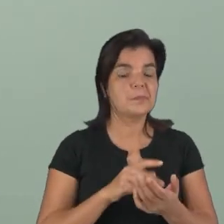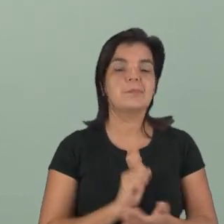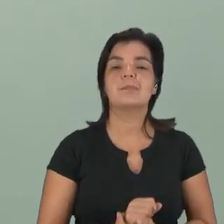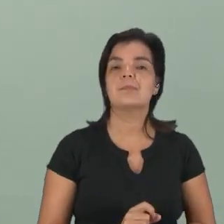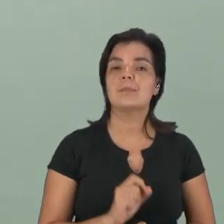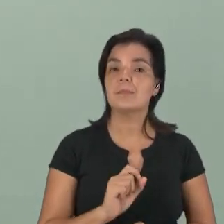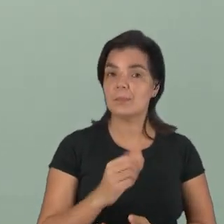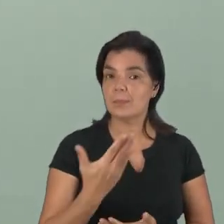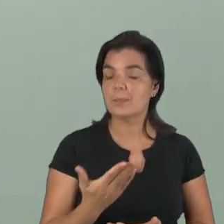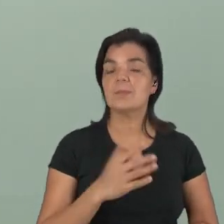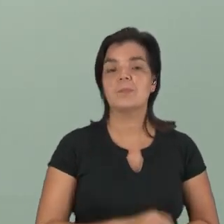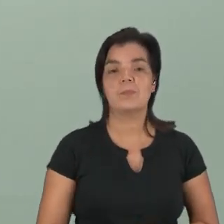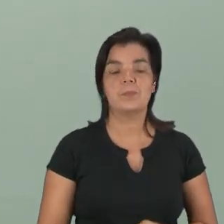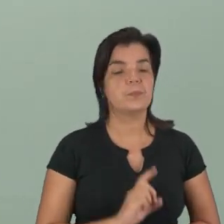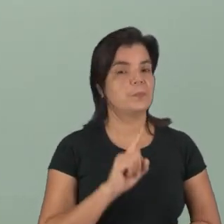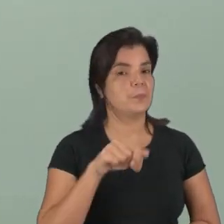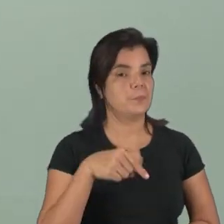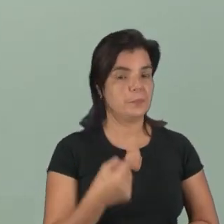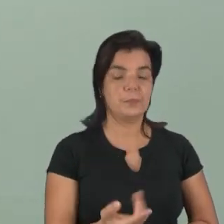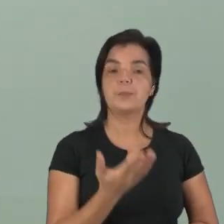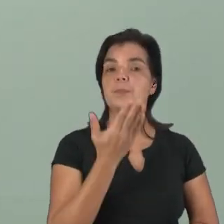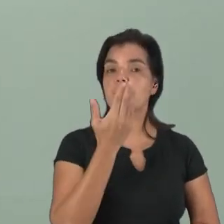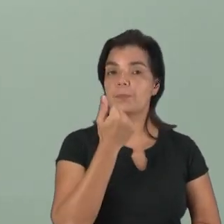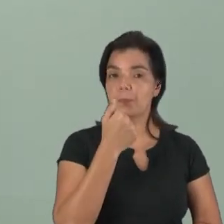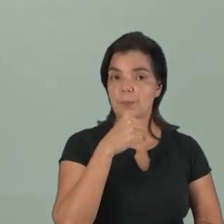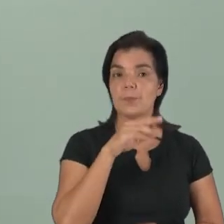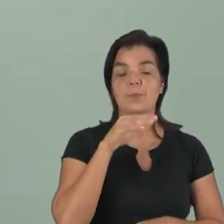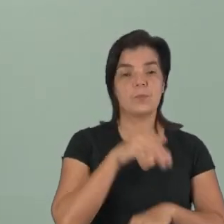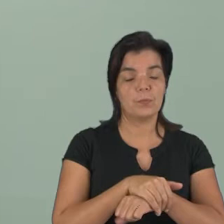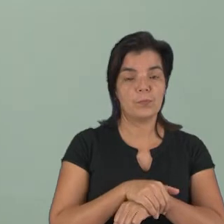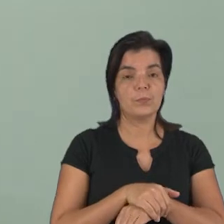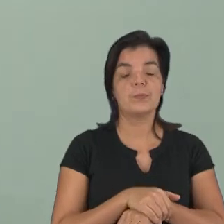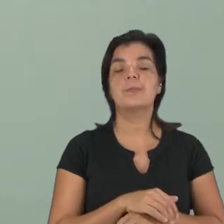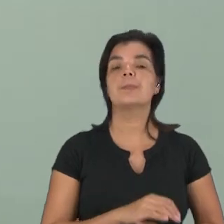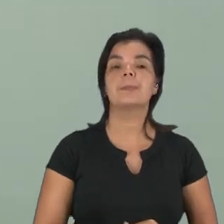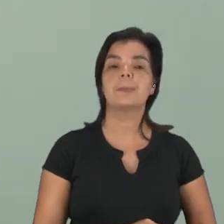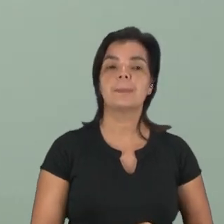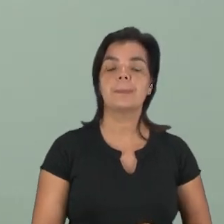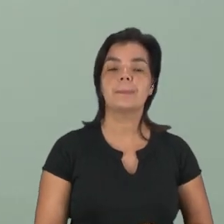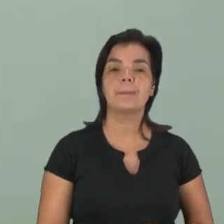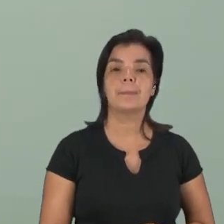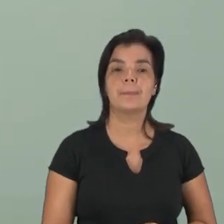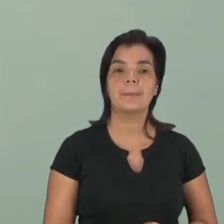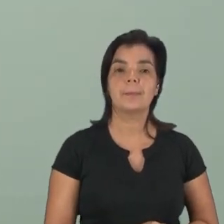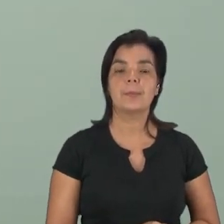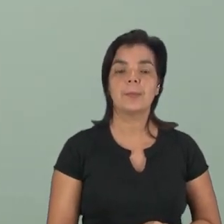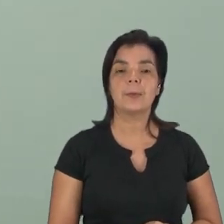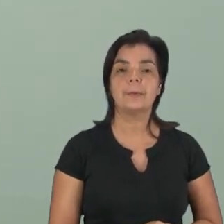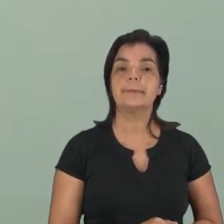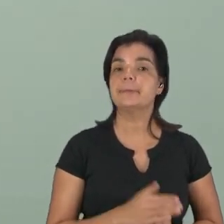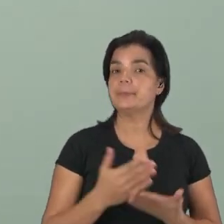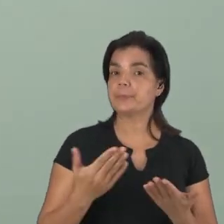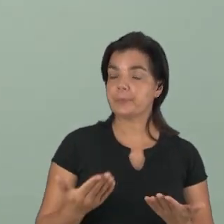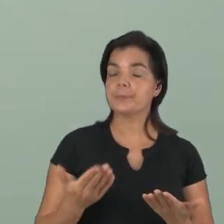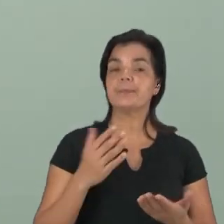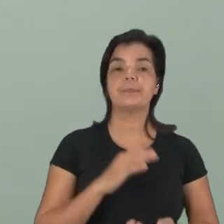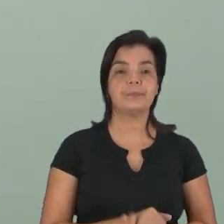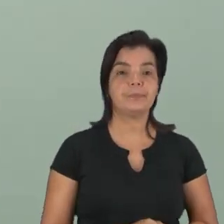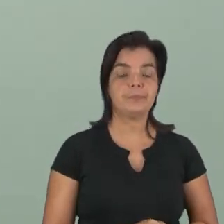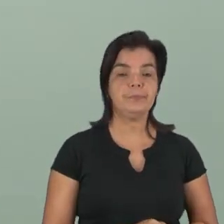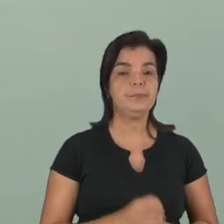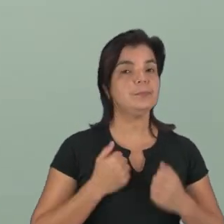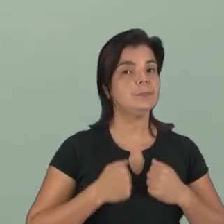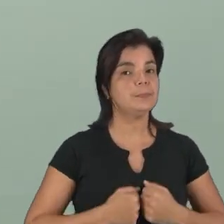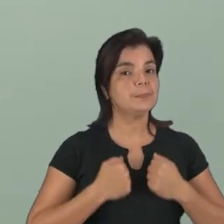e foi isso que ele fez Depois que ele lanchou já no finalzinho da tarde chegou o que chegou bom então